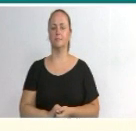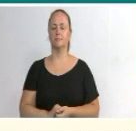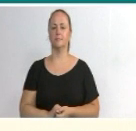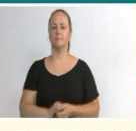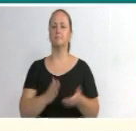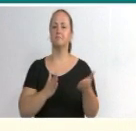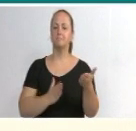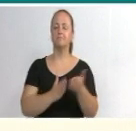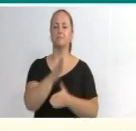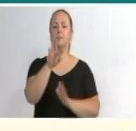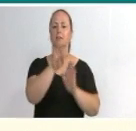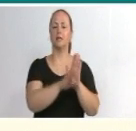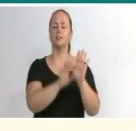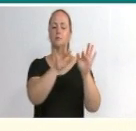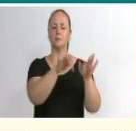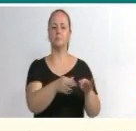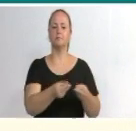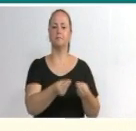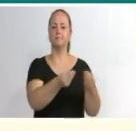Aprovada e a redação final.